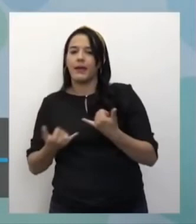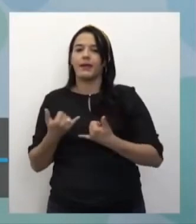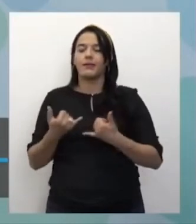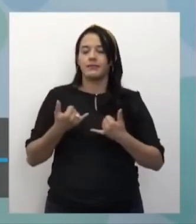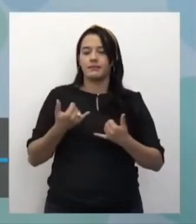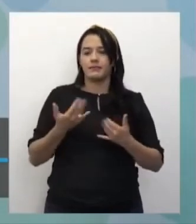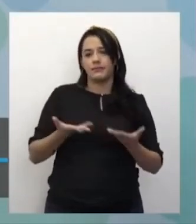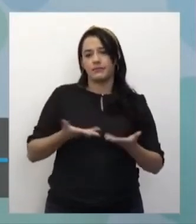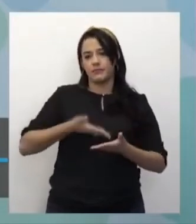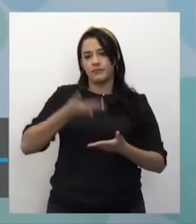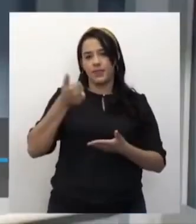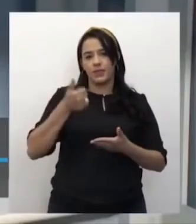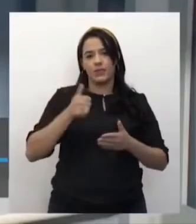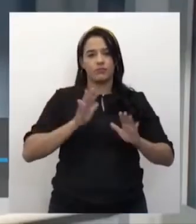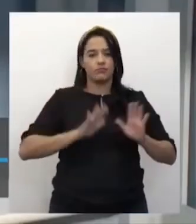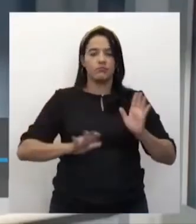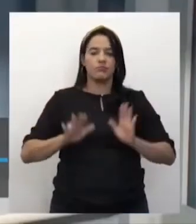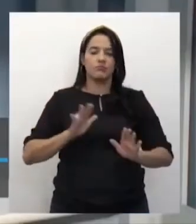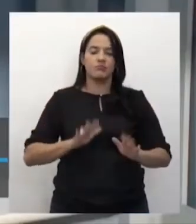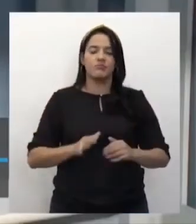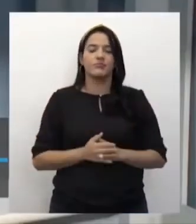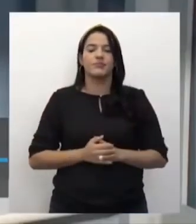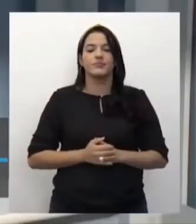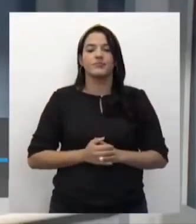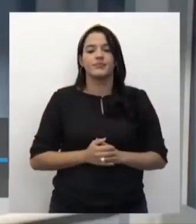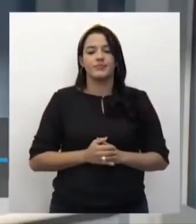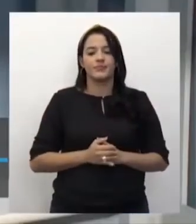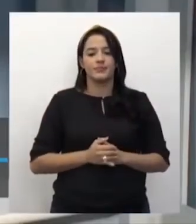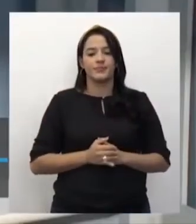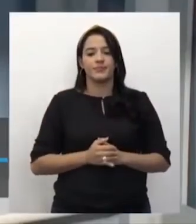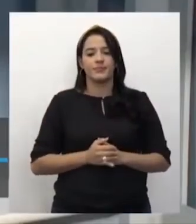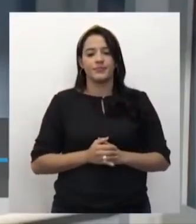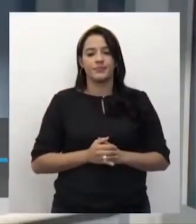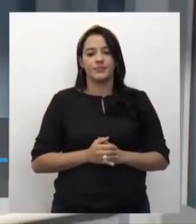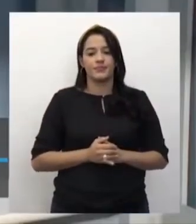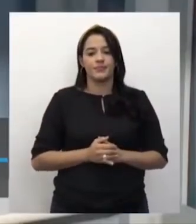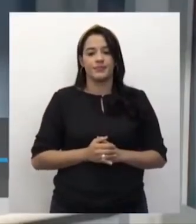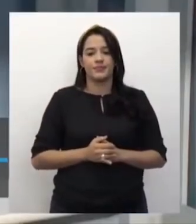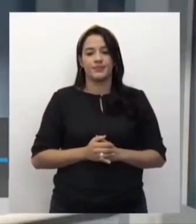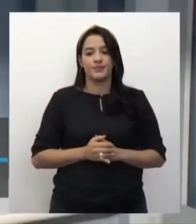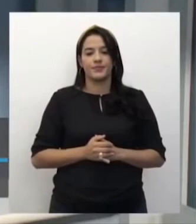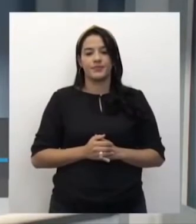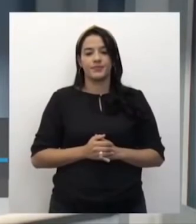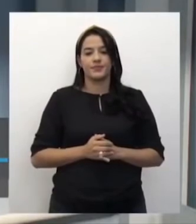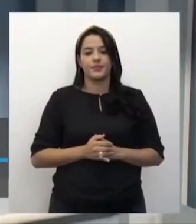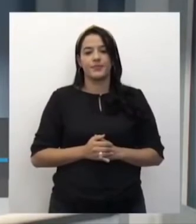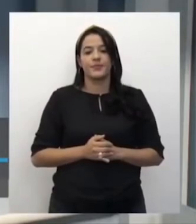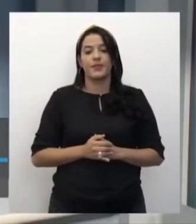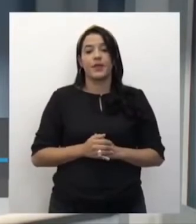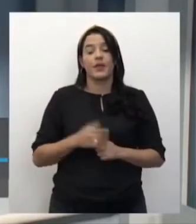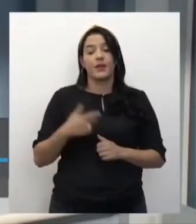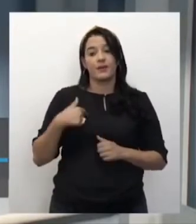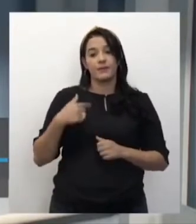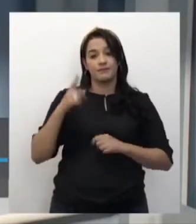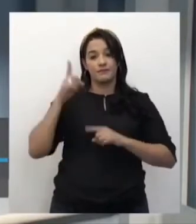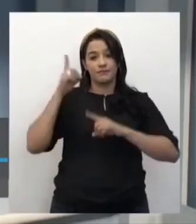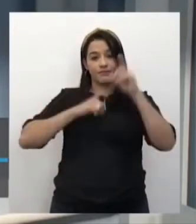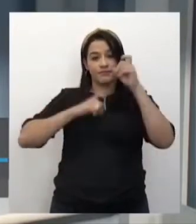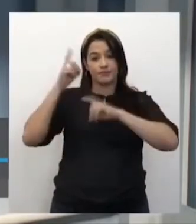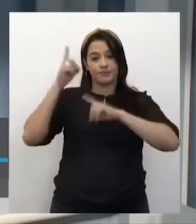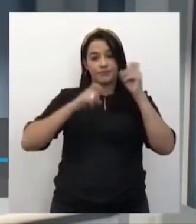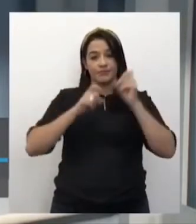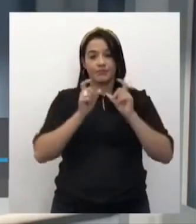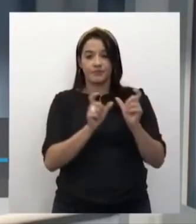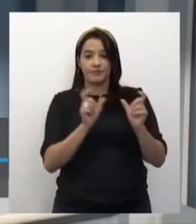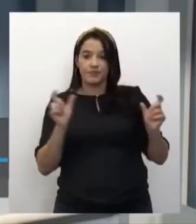maneira possível, né? Muito bem, muito legal. A maioria das expressões que eu pesquisei, elas vêm